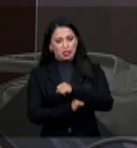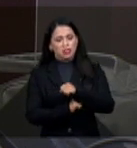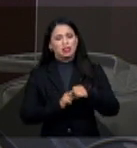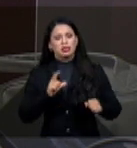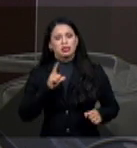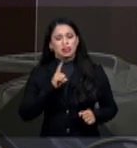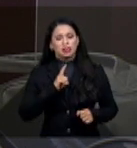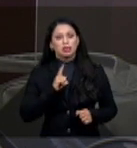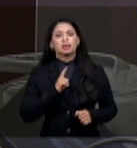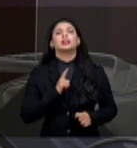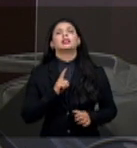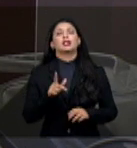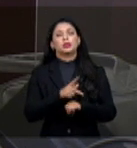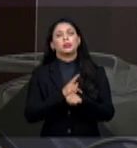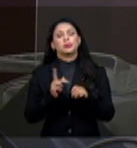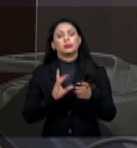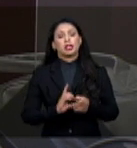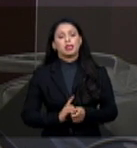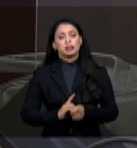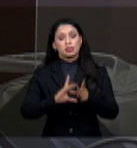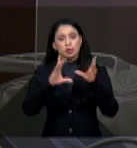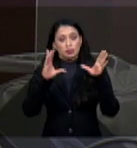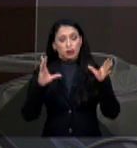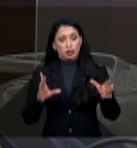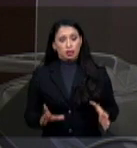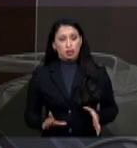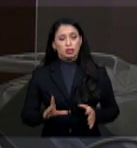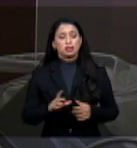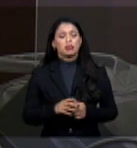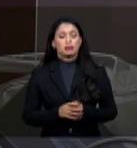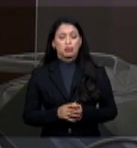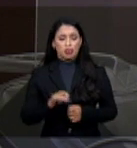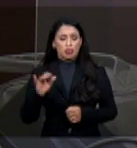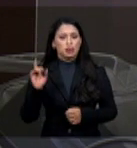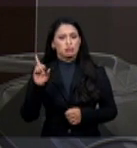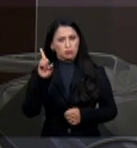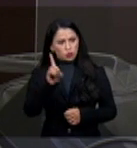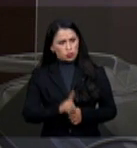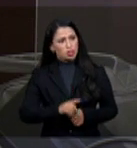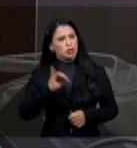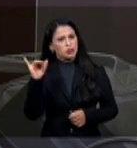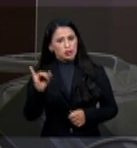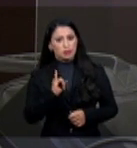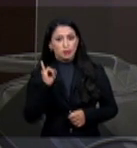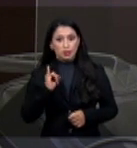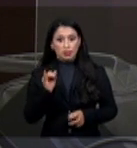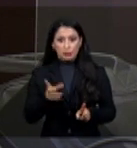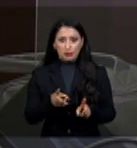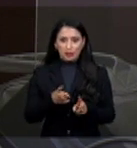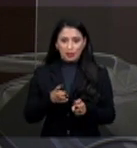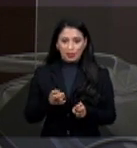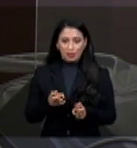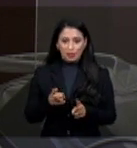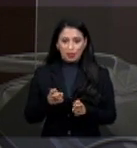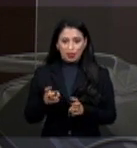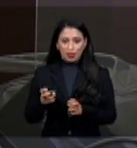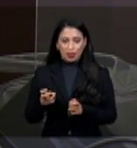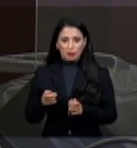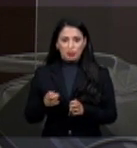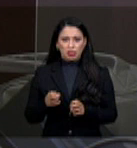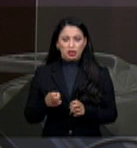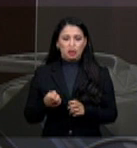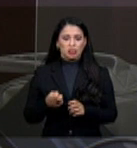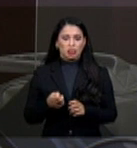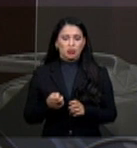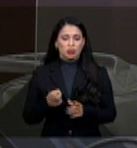Estado democrático de direitos, com direitos muito importantes, a gente vê que esses direitos estão longe, muitas vezes, da